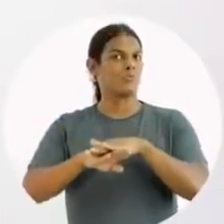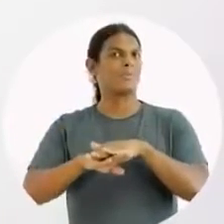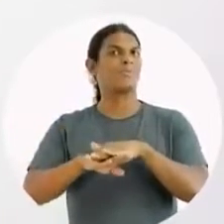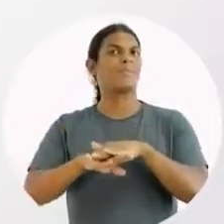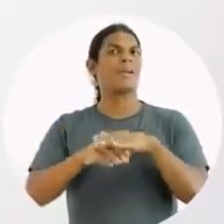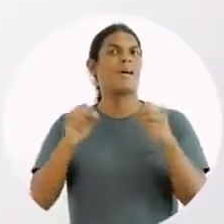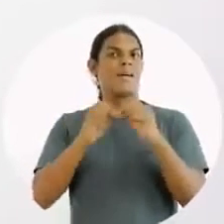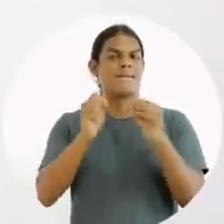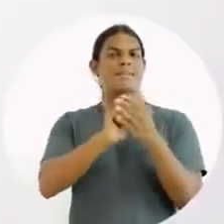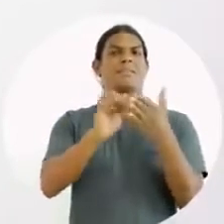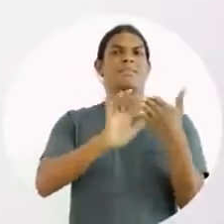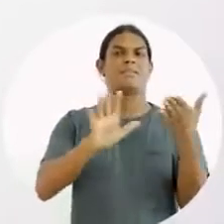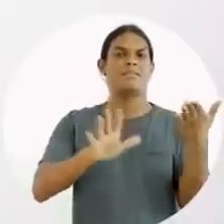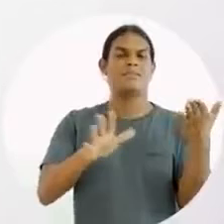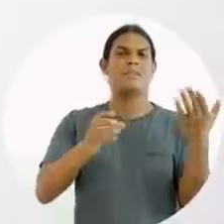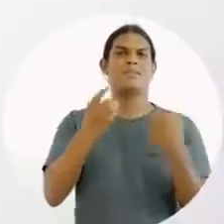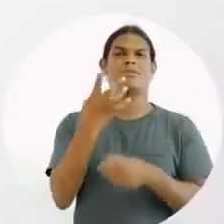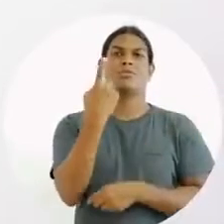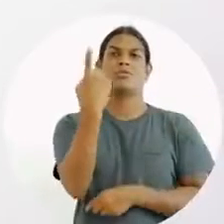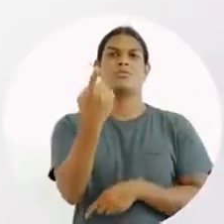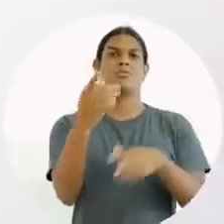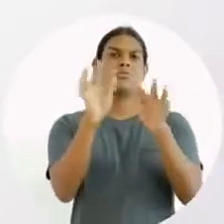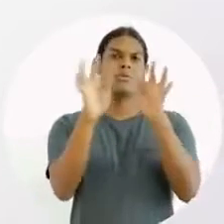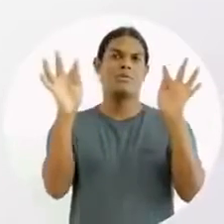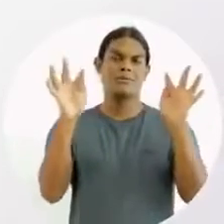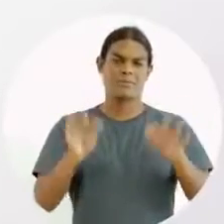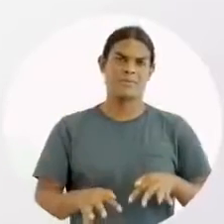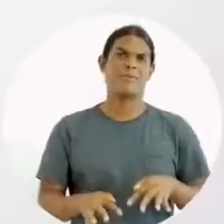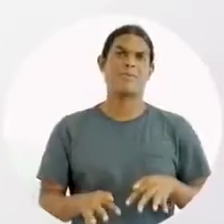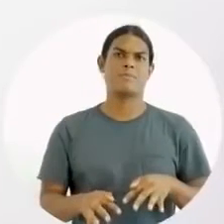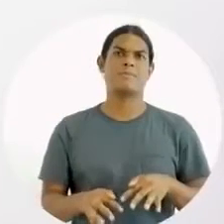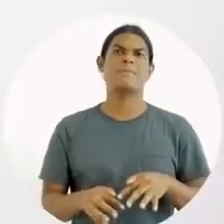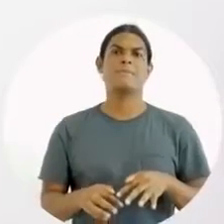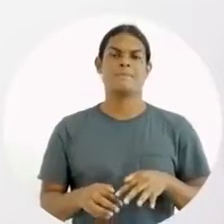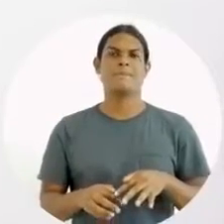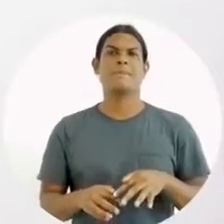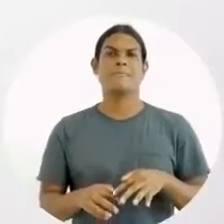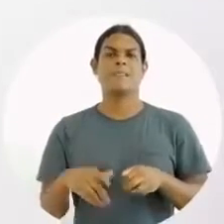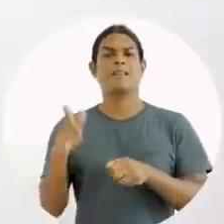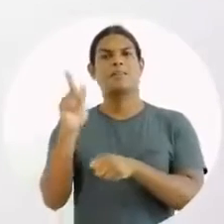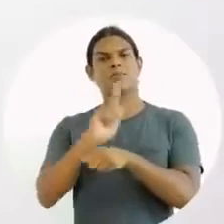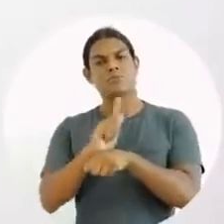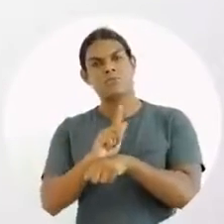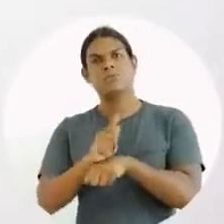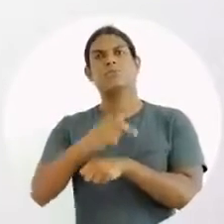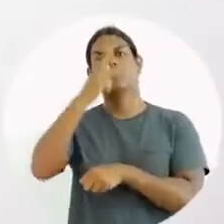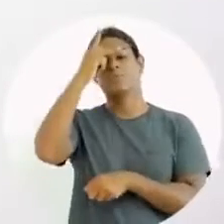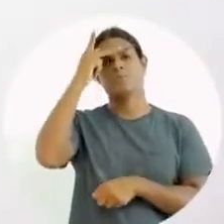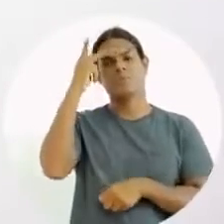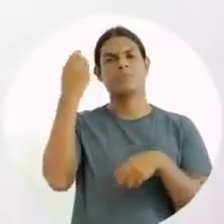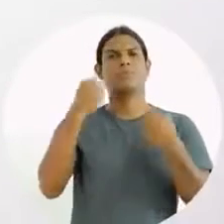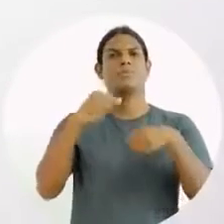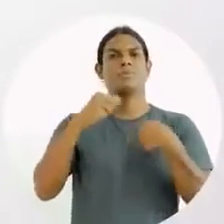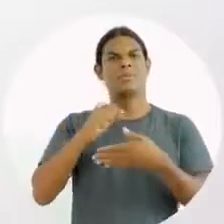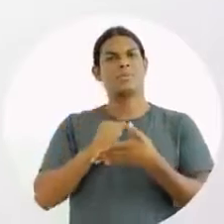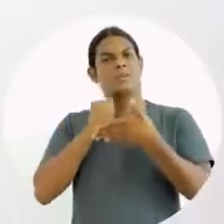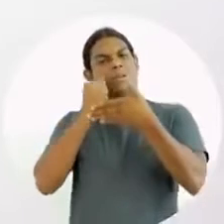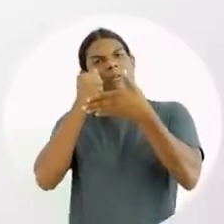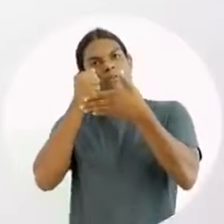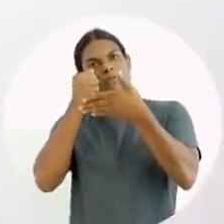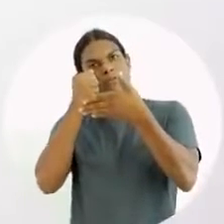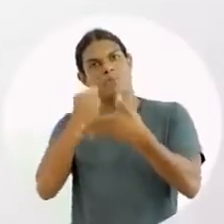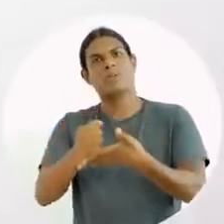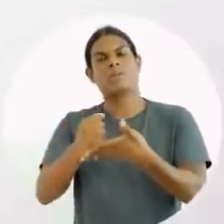sendo feita dessa forma, então vamos permanecer nessa forma. Então, o gestor de pessoas, ele precisa preparar os seus